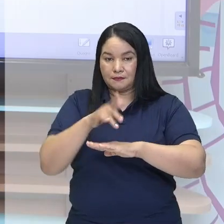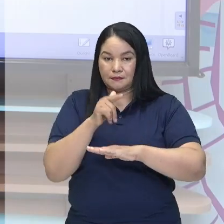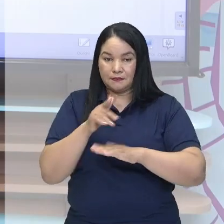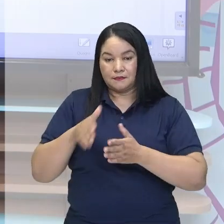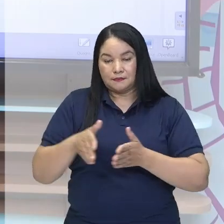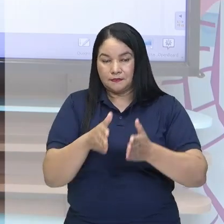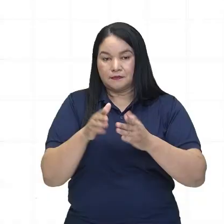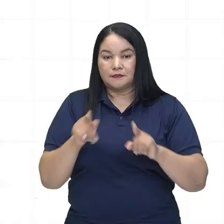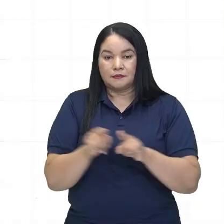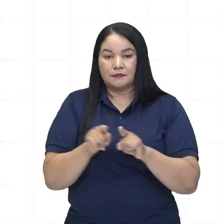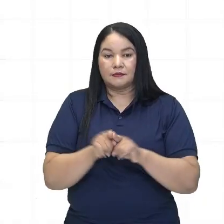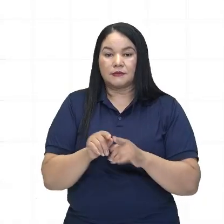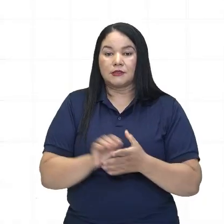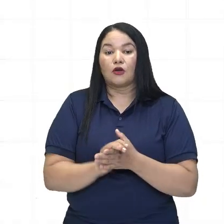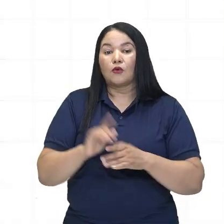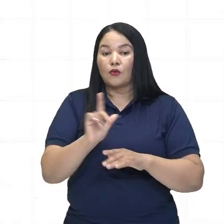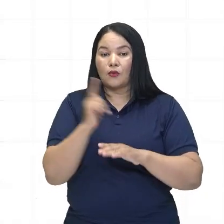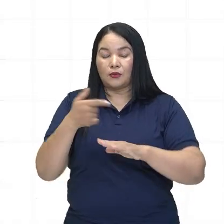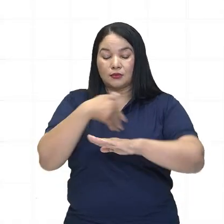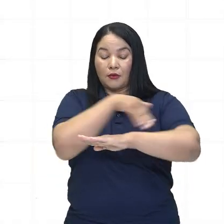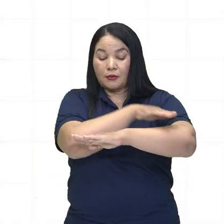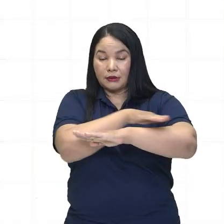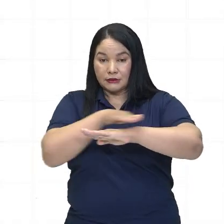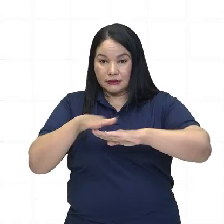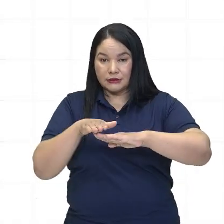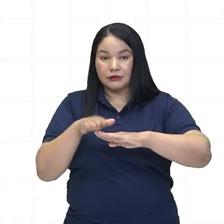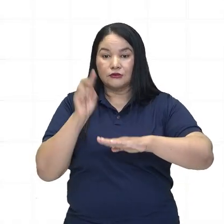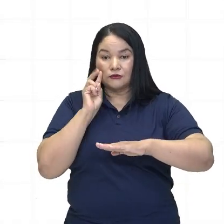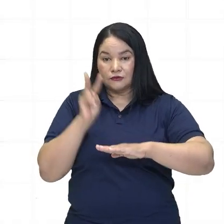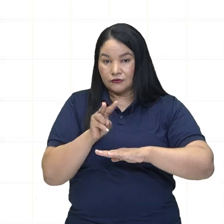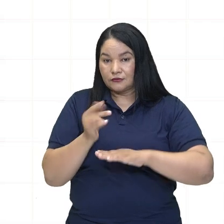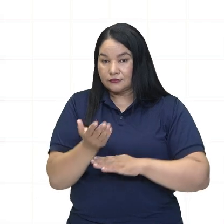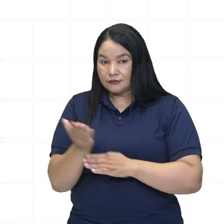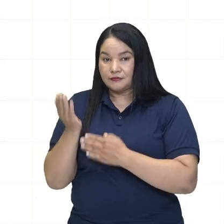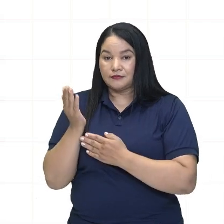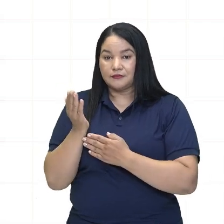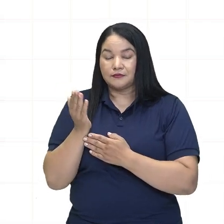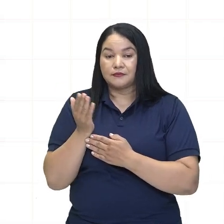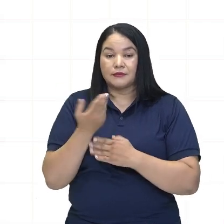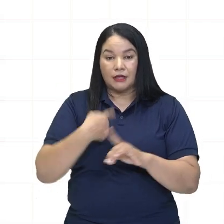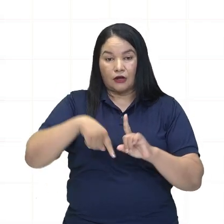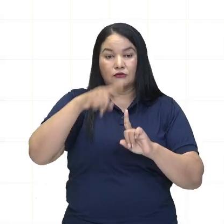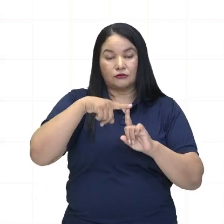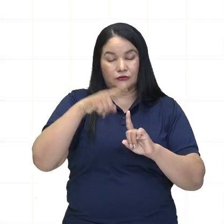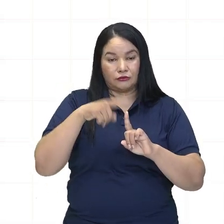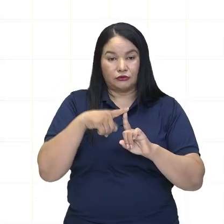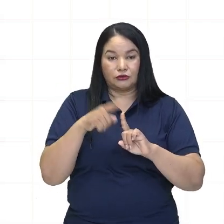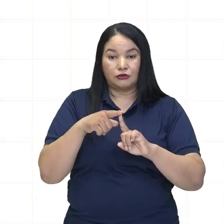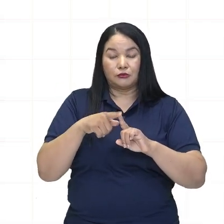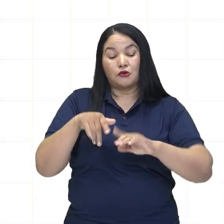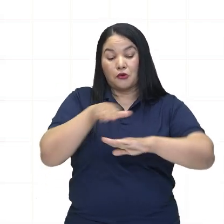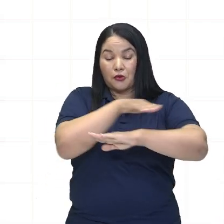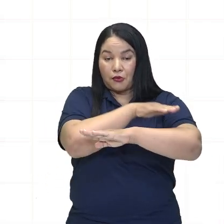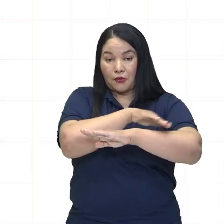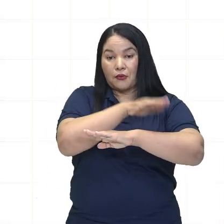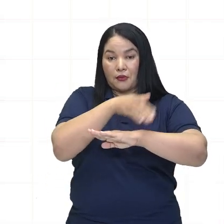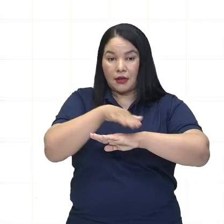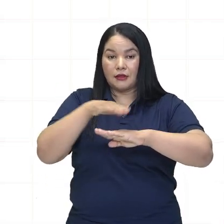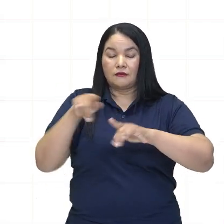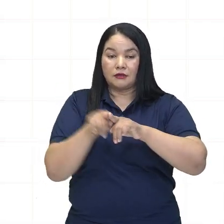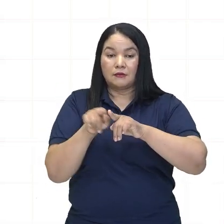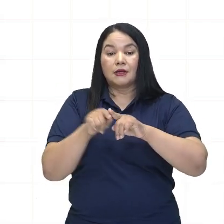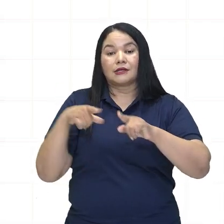né? Eles vão estar situados onde nós encontramos ali a forma de relevo, as planícies, tá